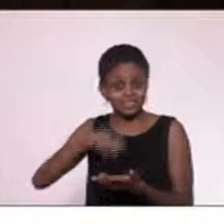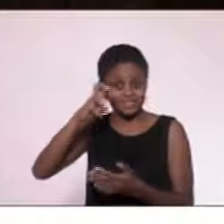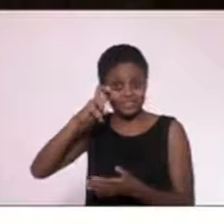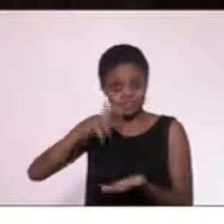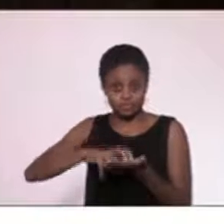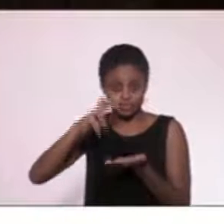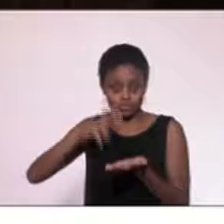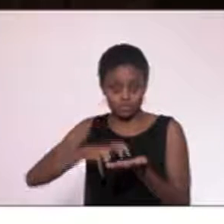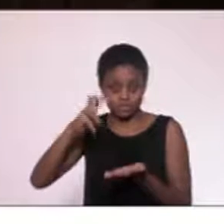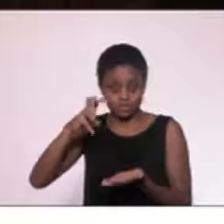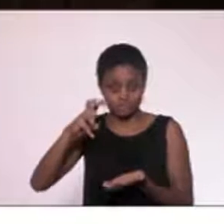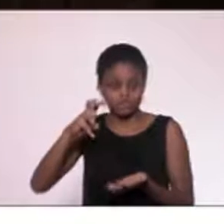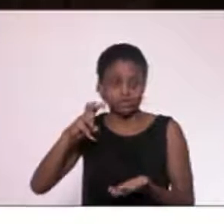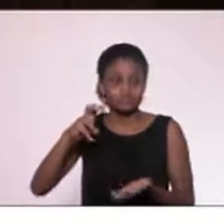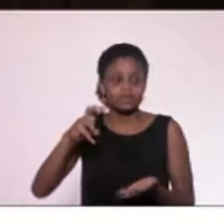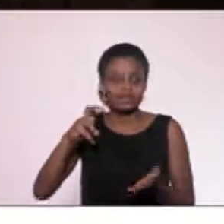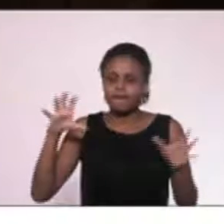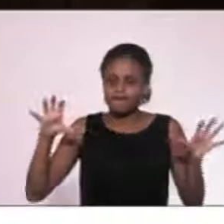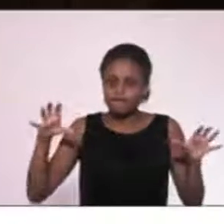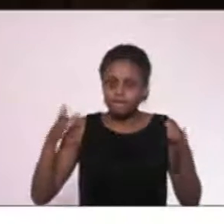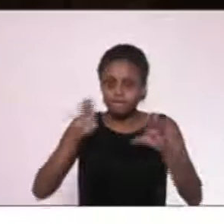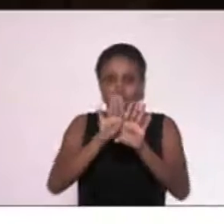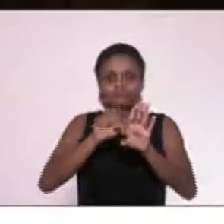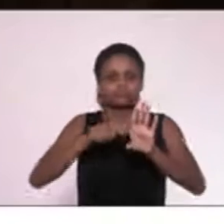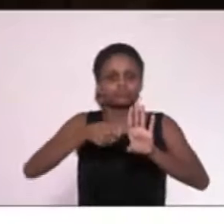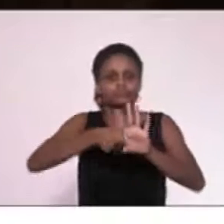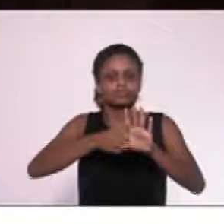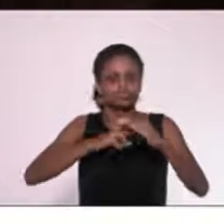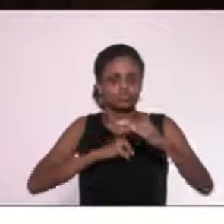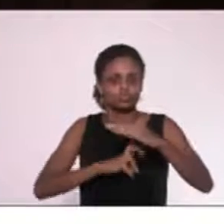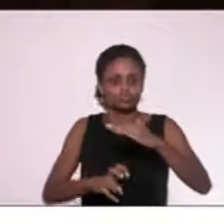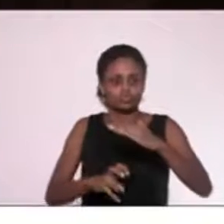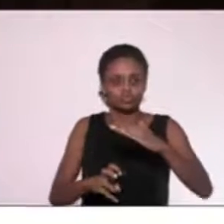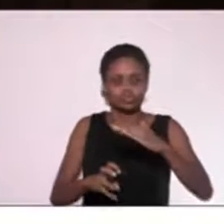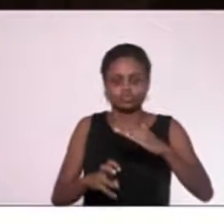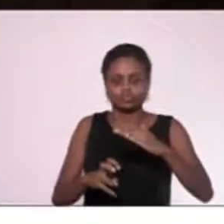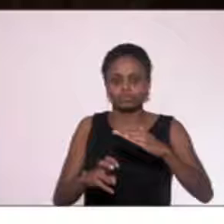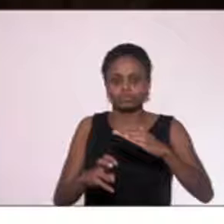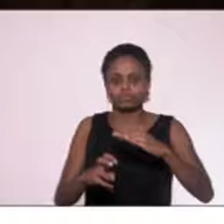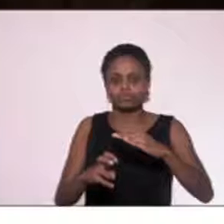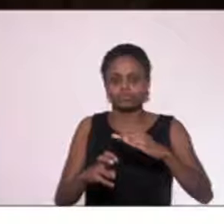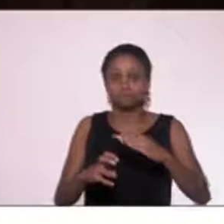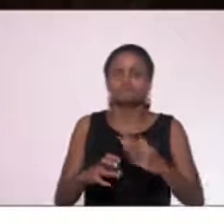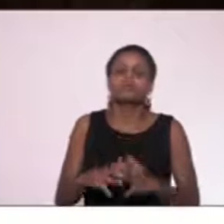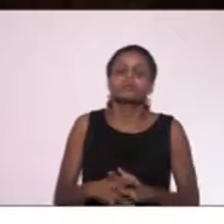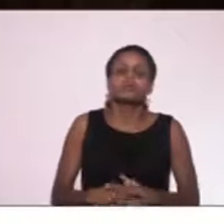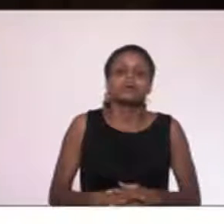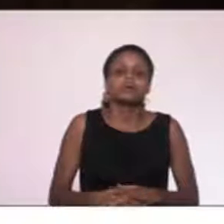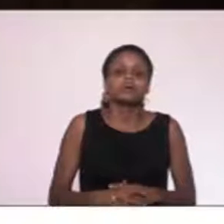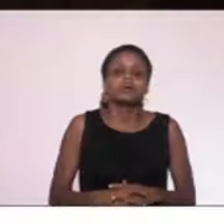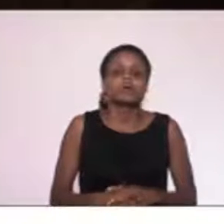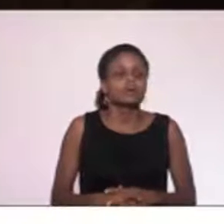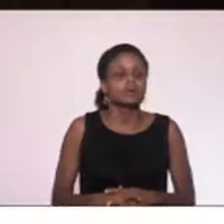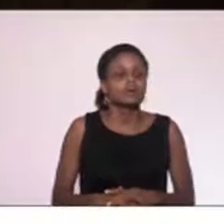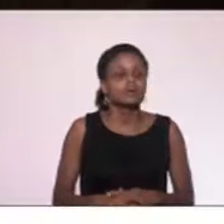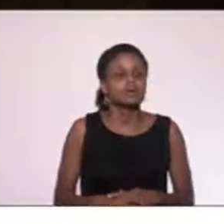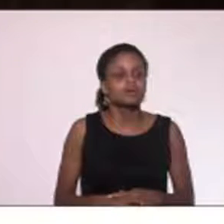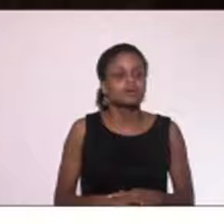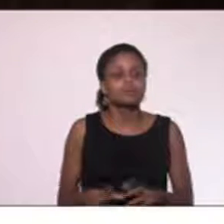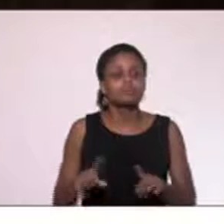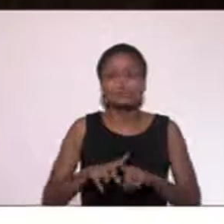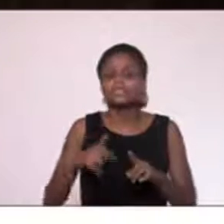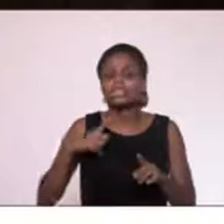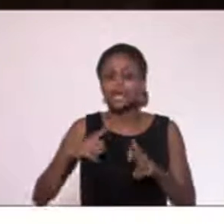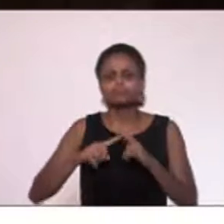manhã, se fechava o túnel Rebouças, primeiro uma galeria, no outro semana outra galeria, para